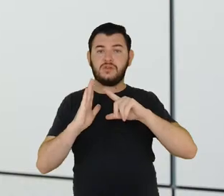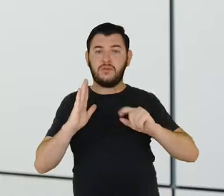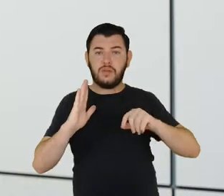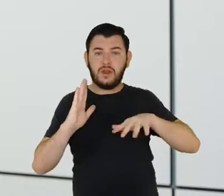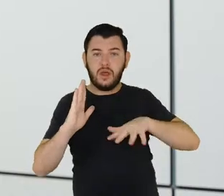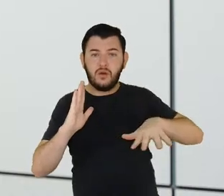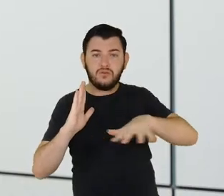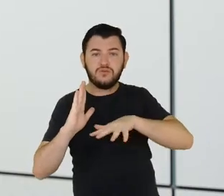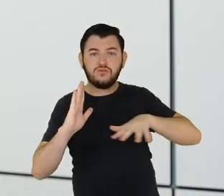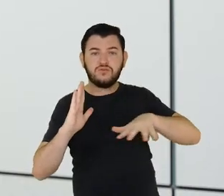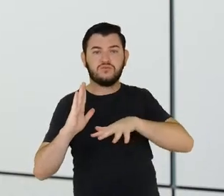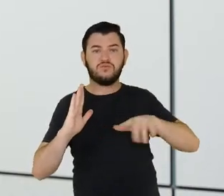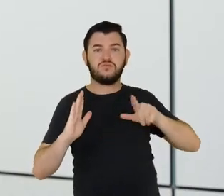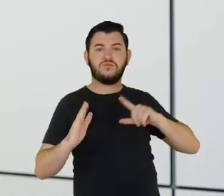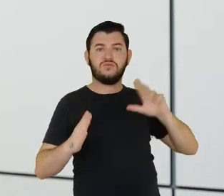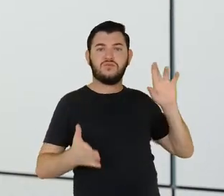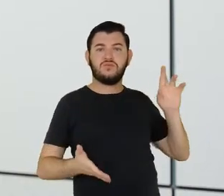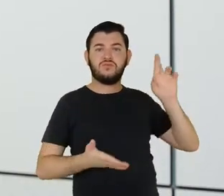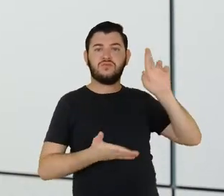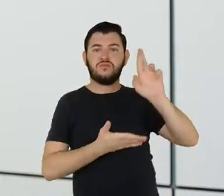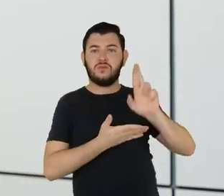convidados e tal, e